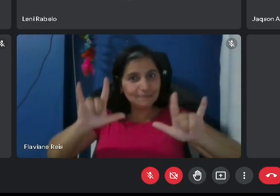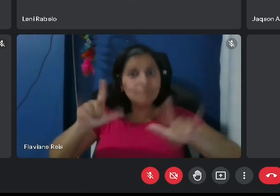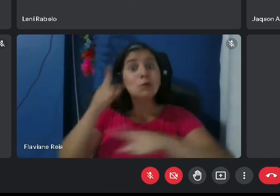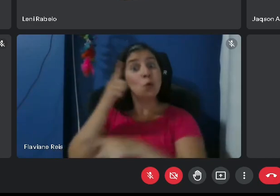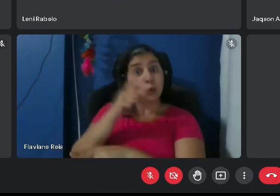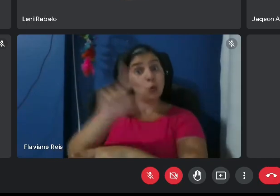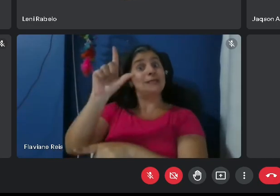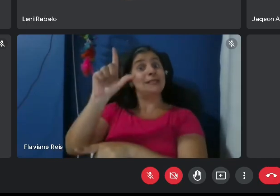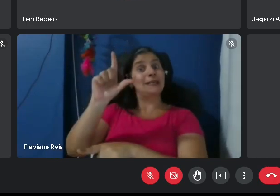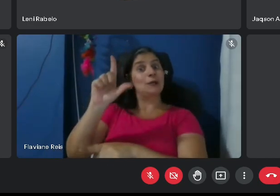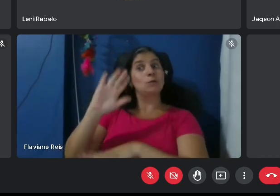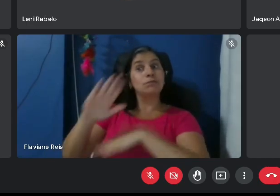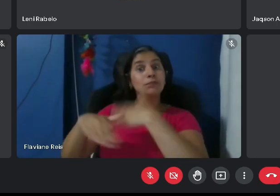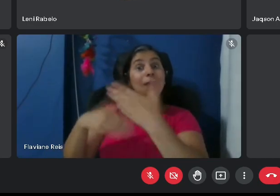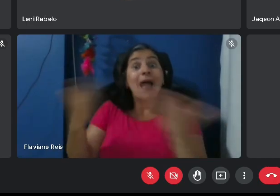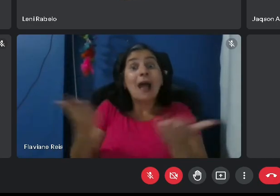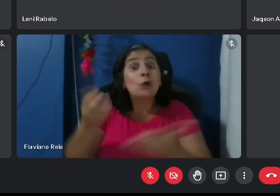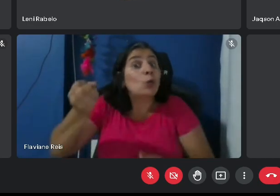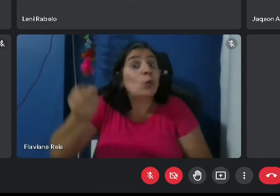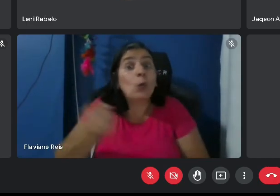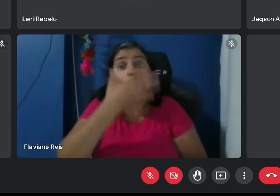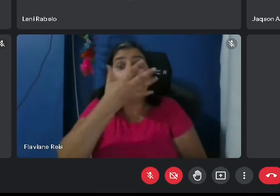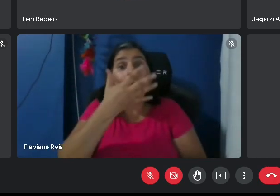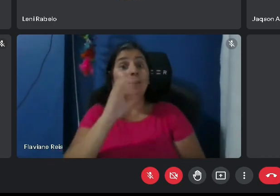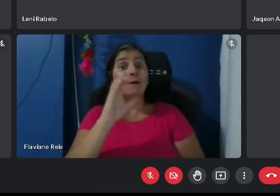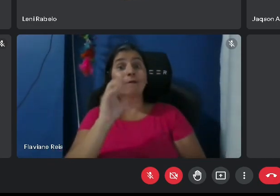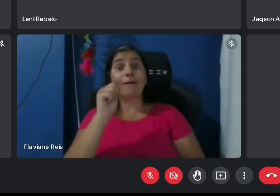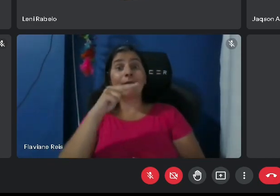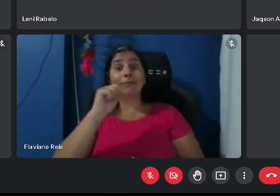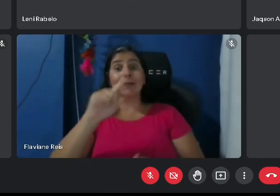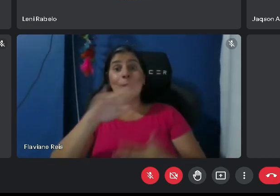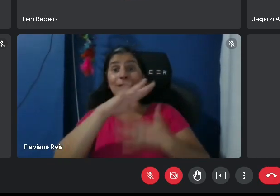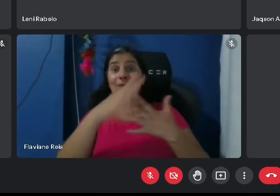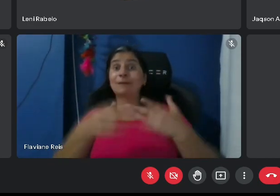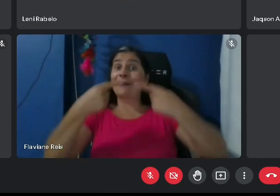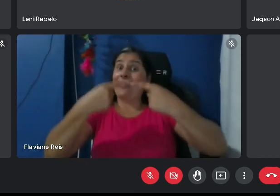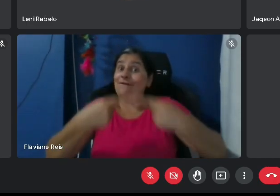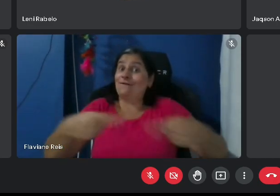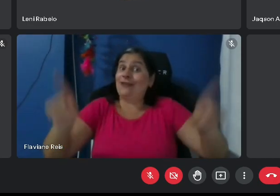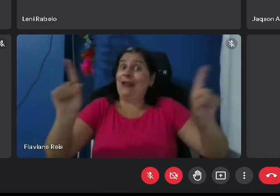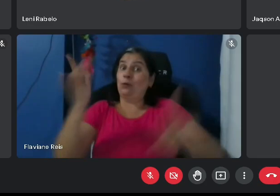na TVINES, algumas conquistas,